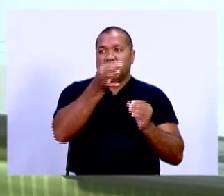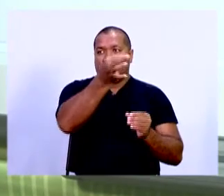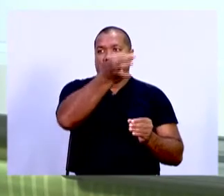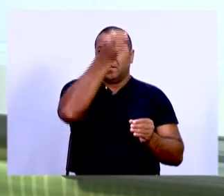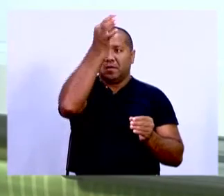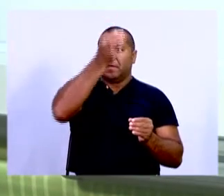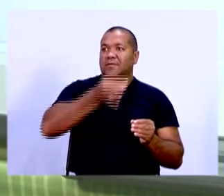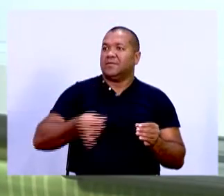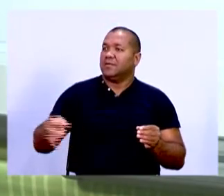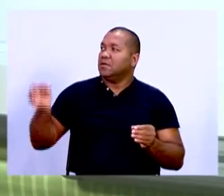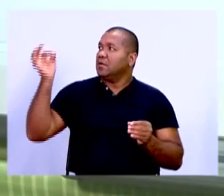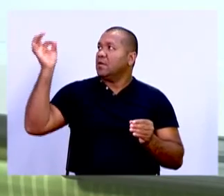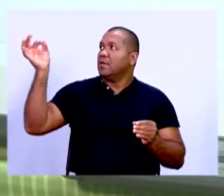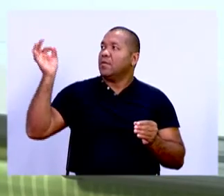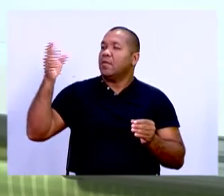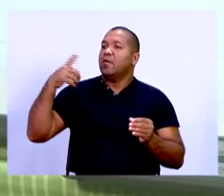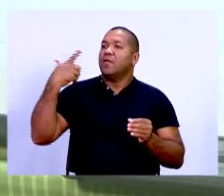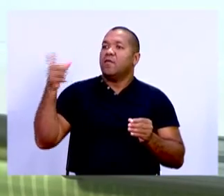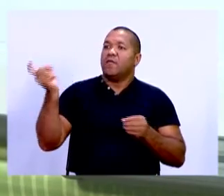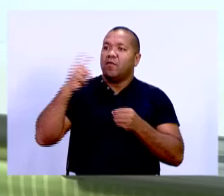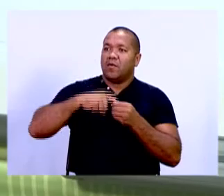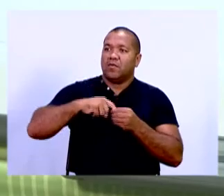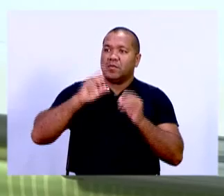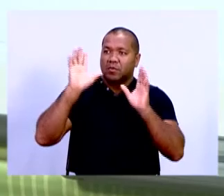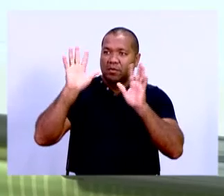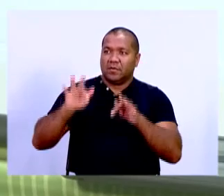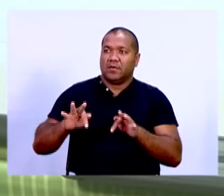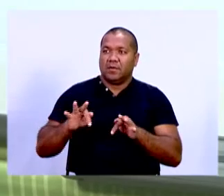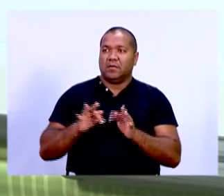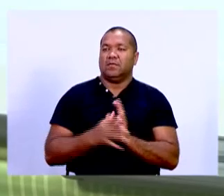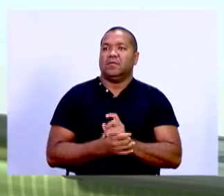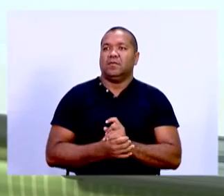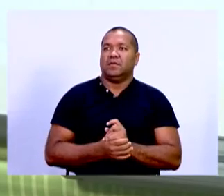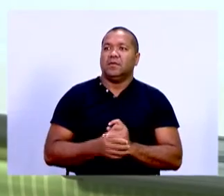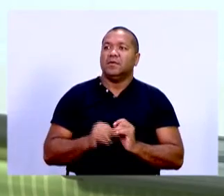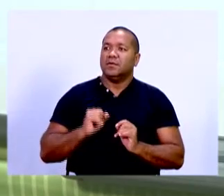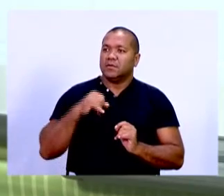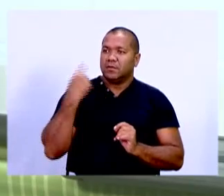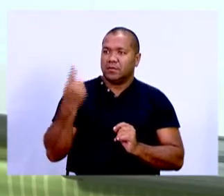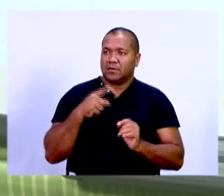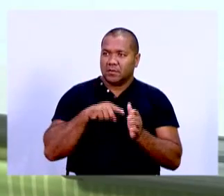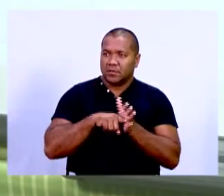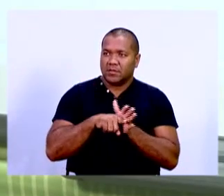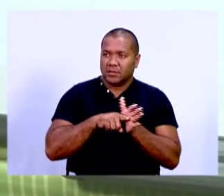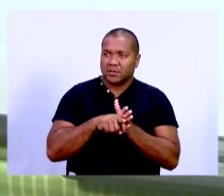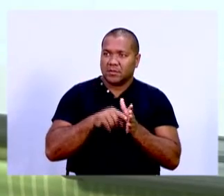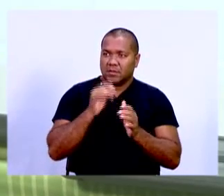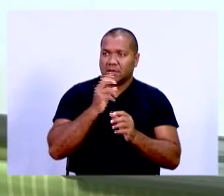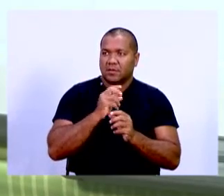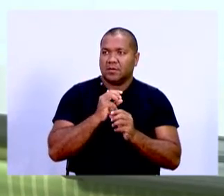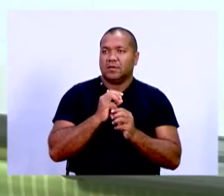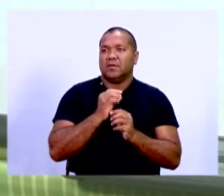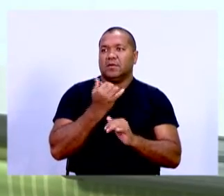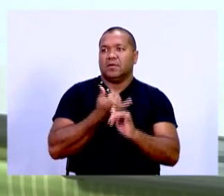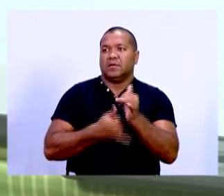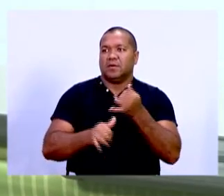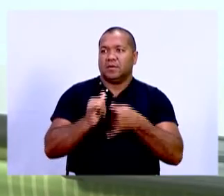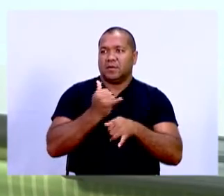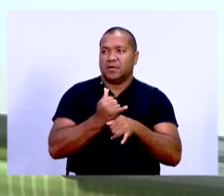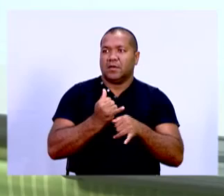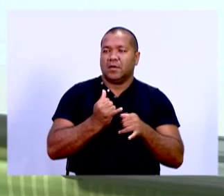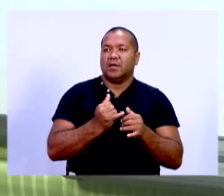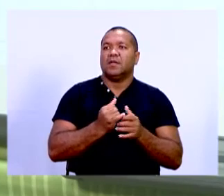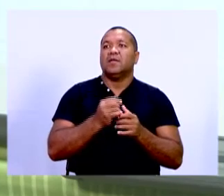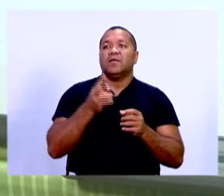estou fazendo e depois concluída. Se vocês pesquisarem na internet, vão verificar que esse método Kanban é